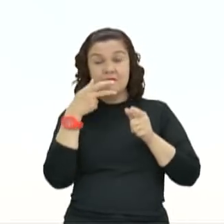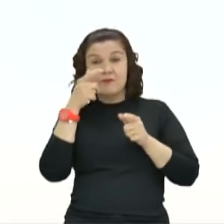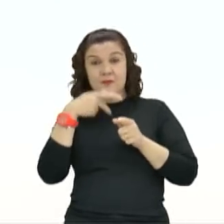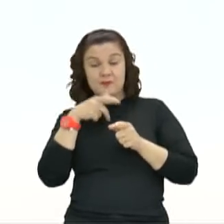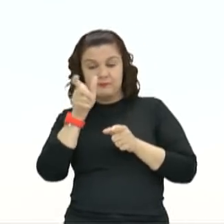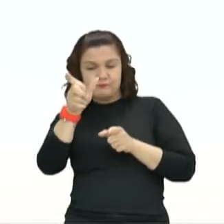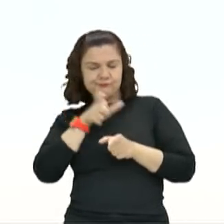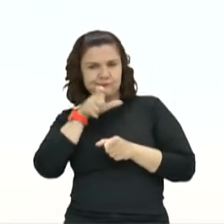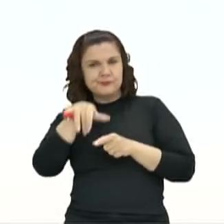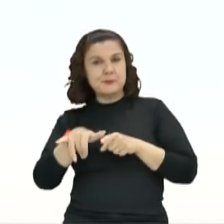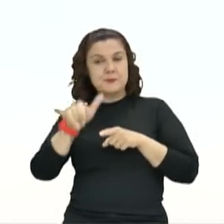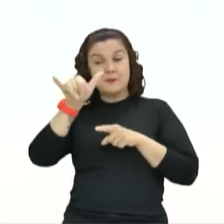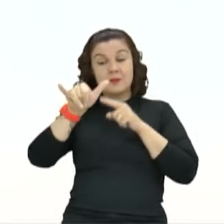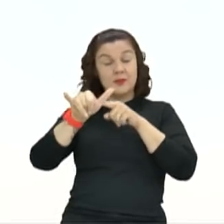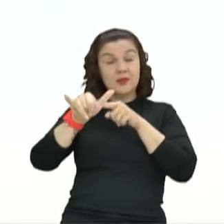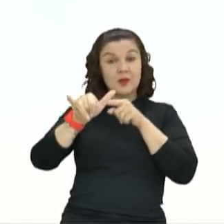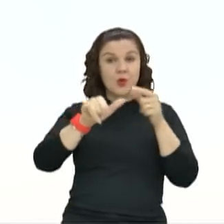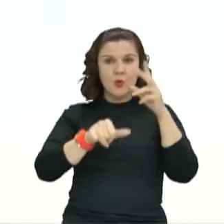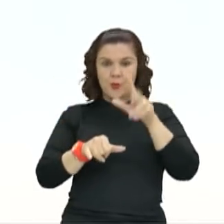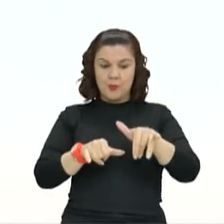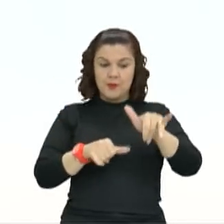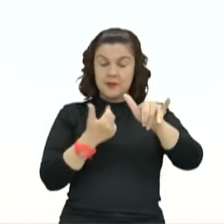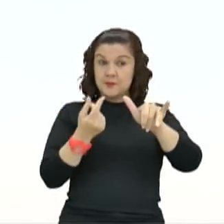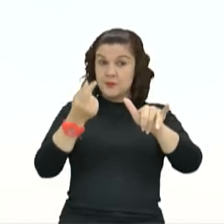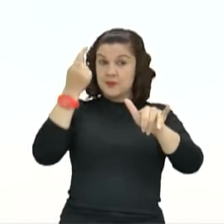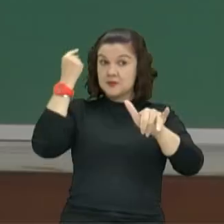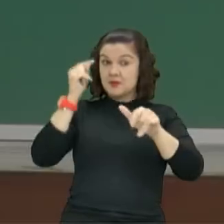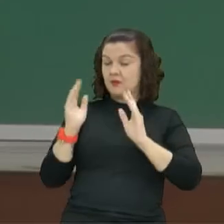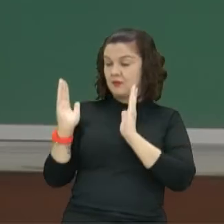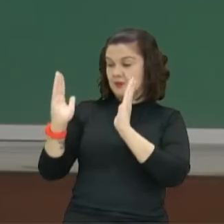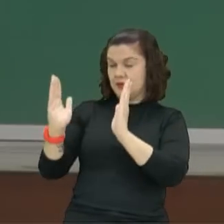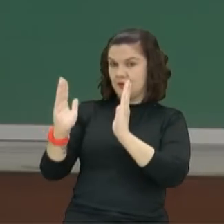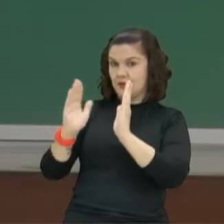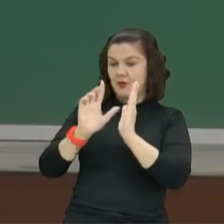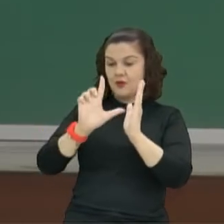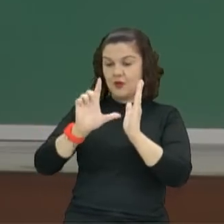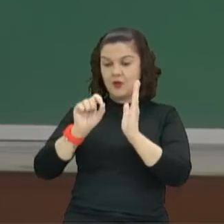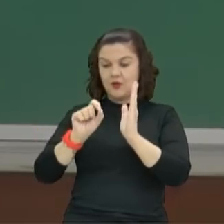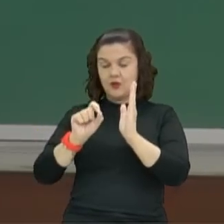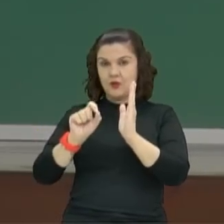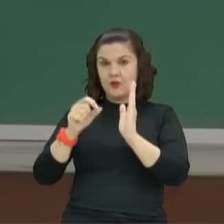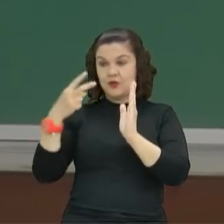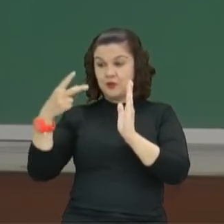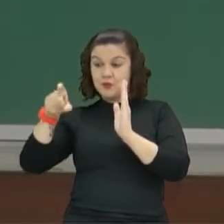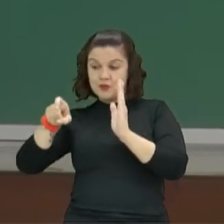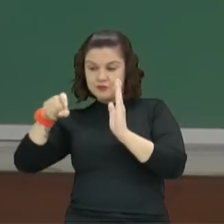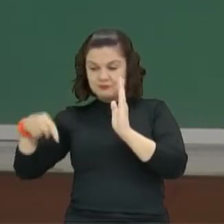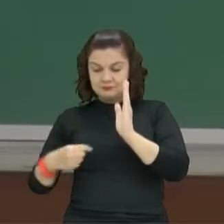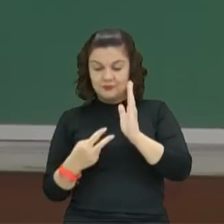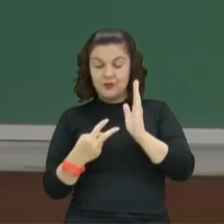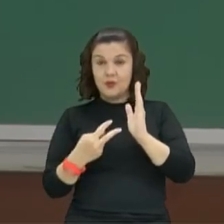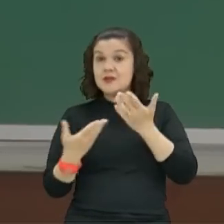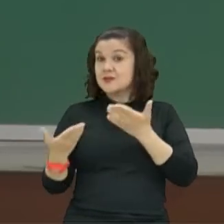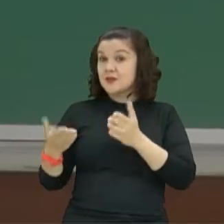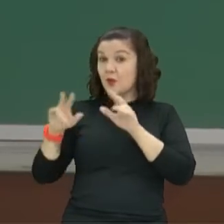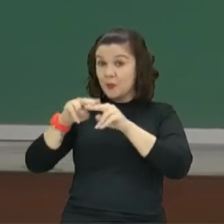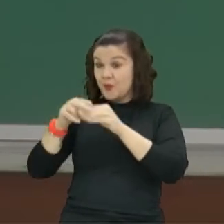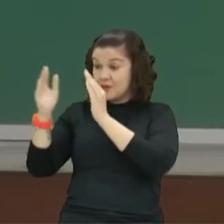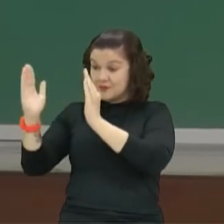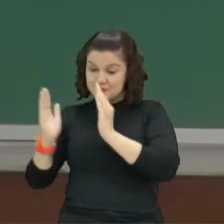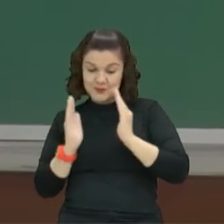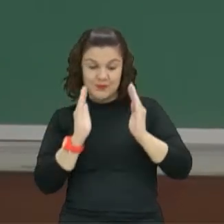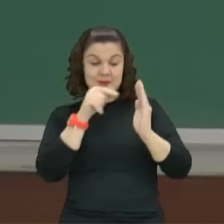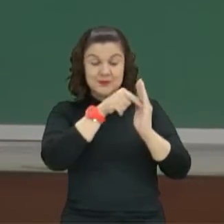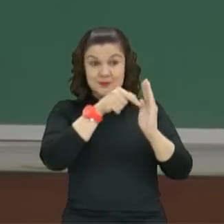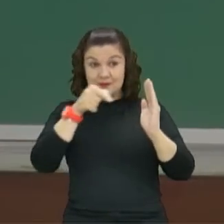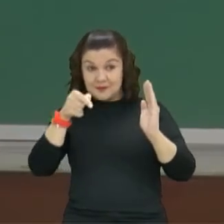Então, lembrando que aquele y lá que eu obtive era esse valor, log de 2x na base 2. Então, portanto,